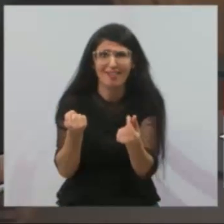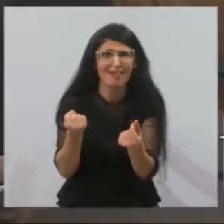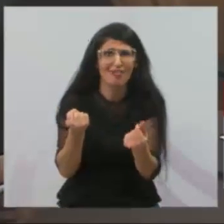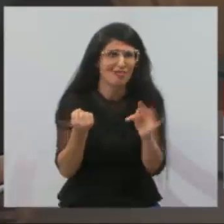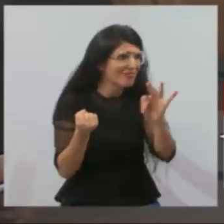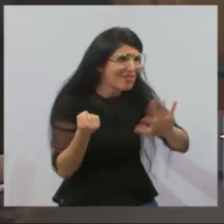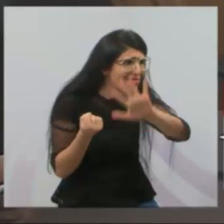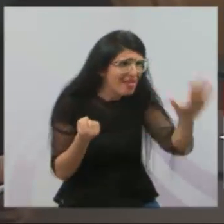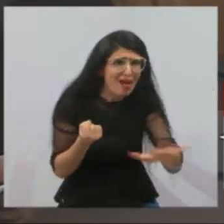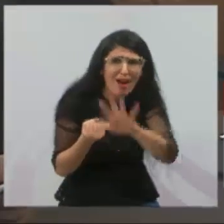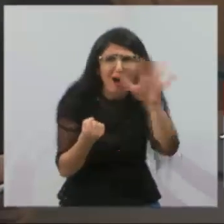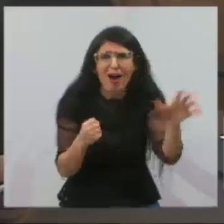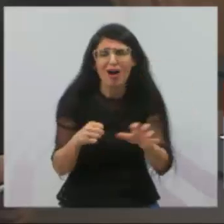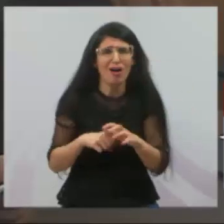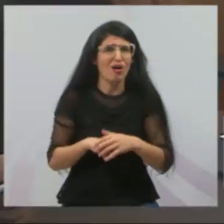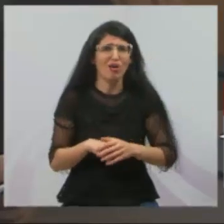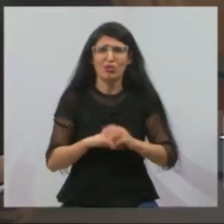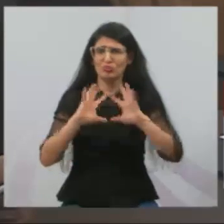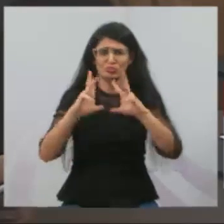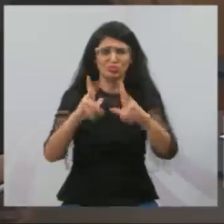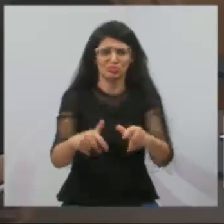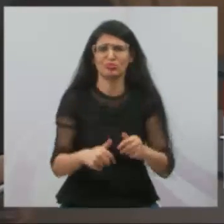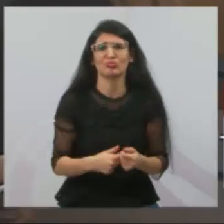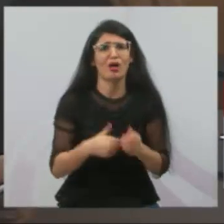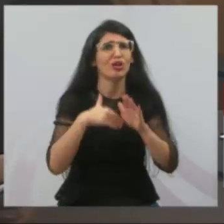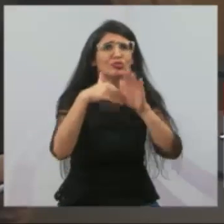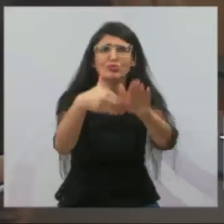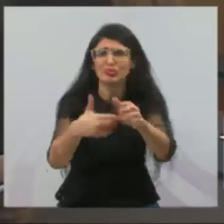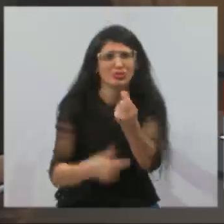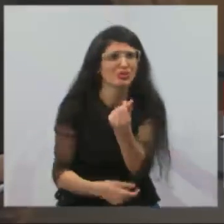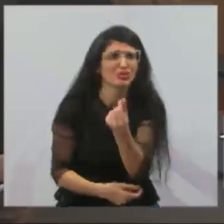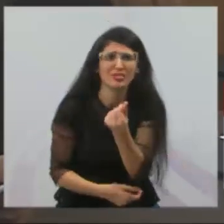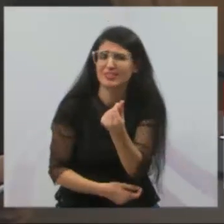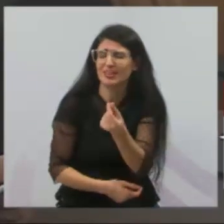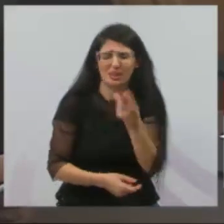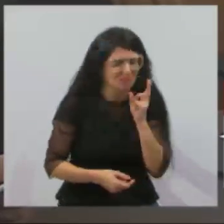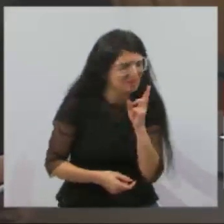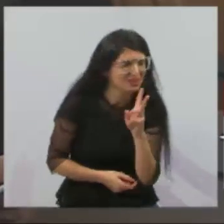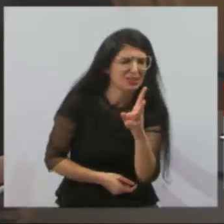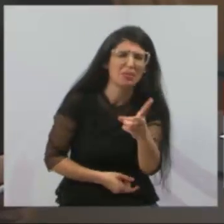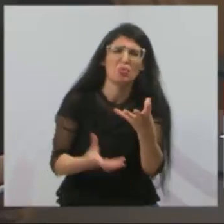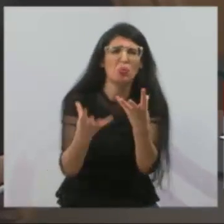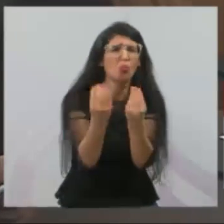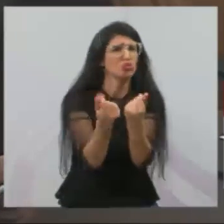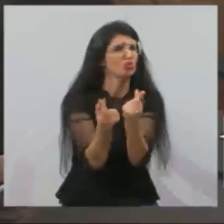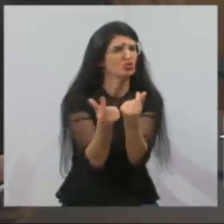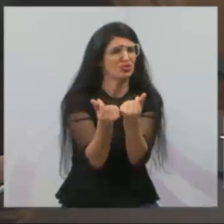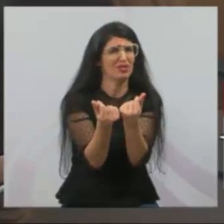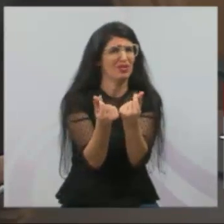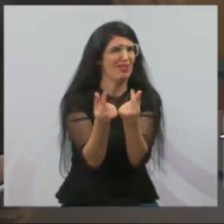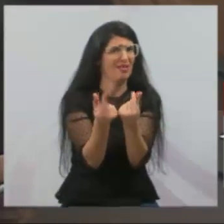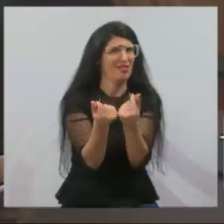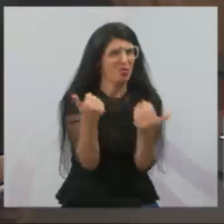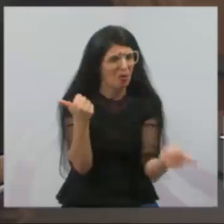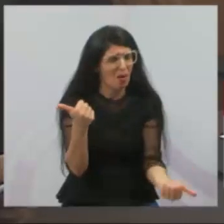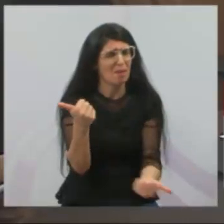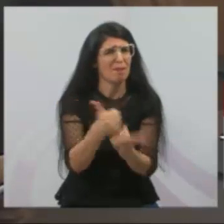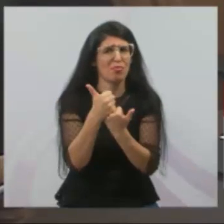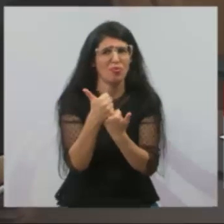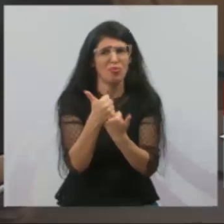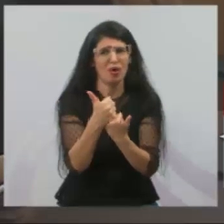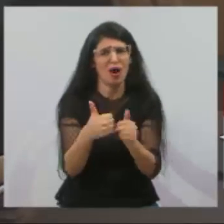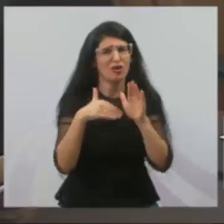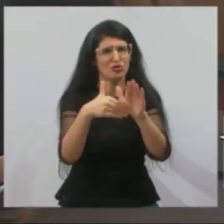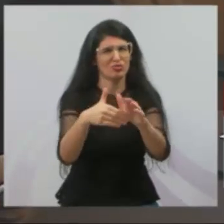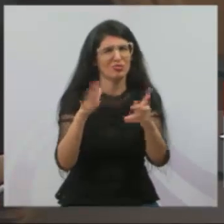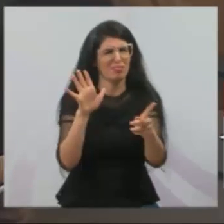inclusive num momento de pandemia desse, que a verba que está vindo de lá tem ajudado bastante, e vai ajudar inclusive os nossos irmãos